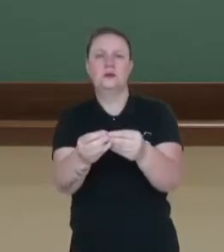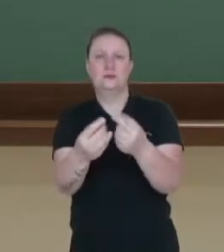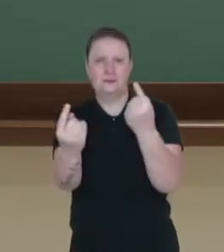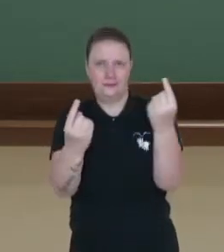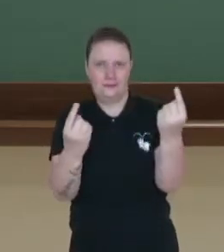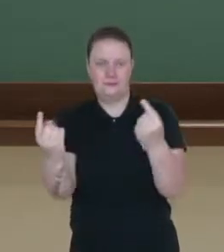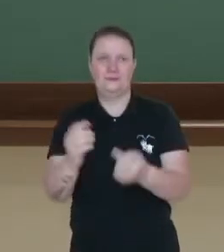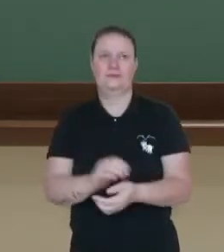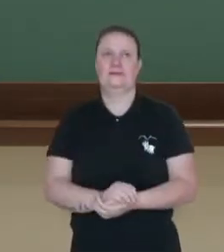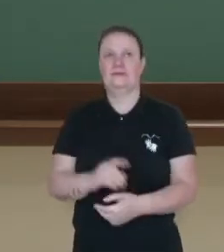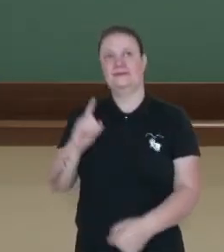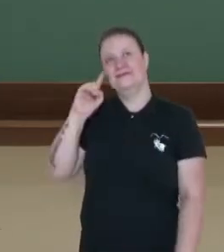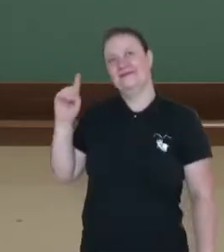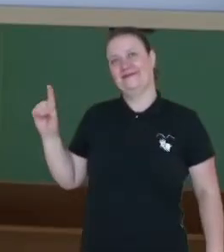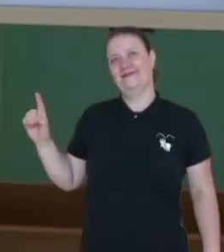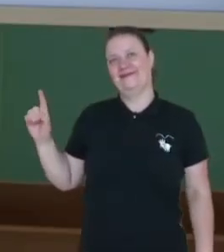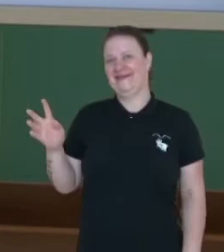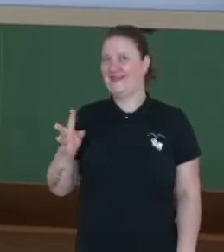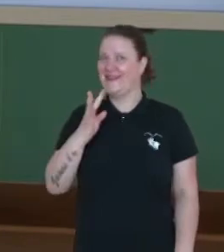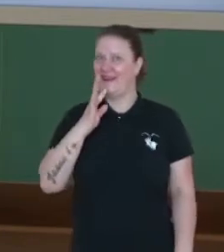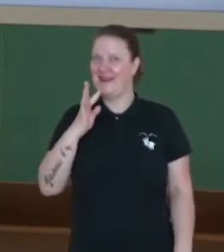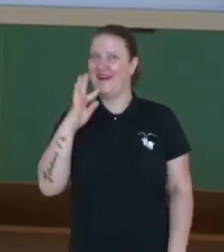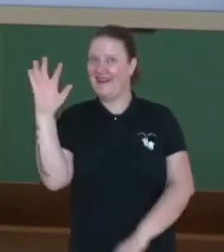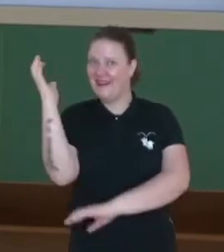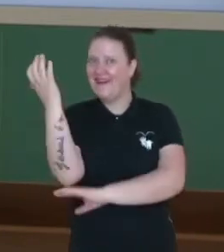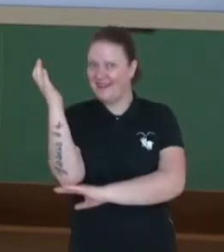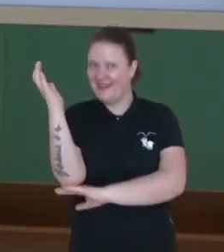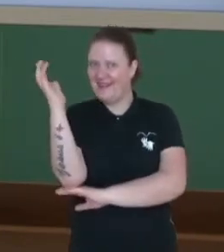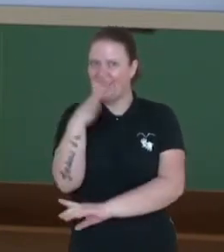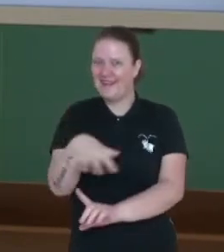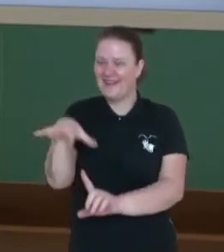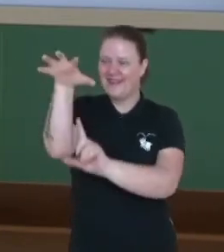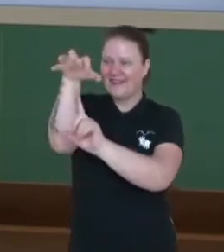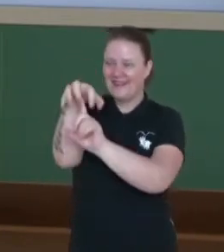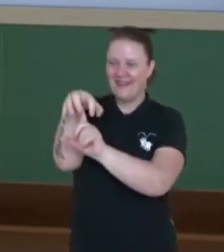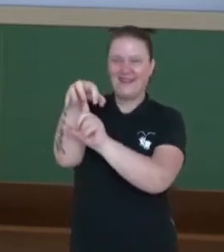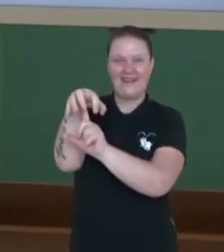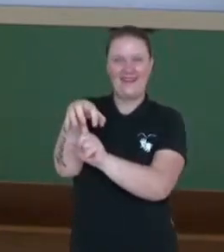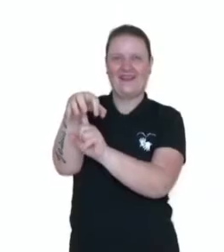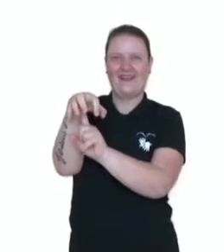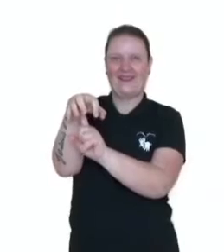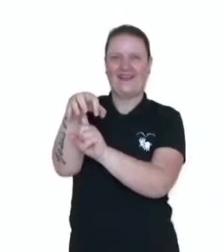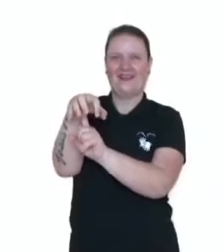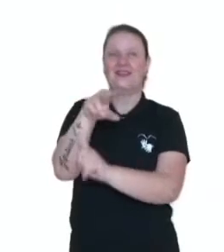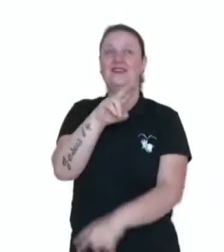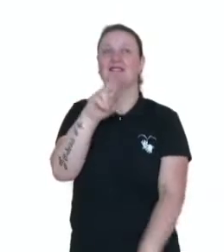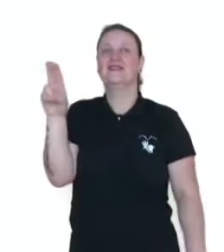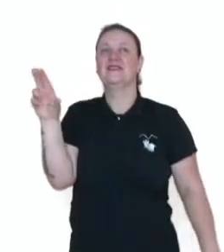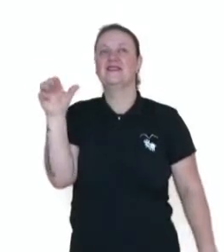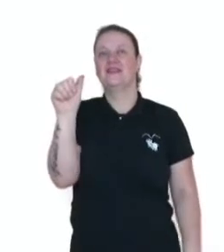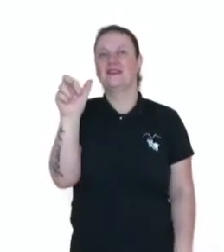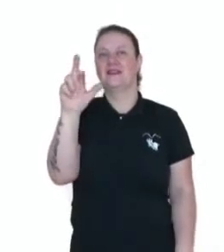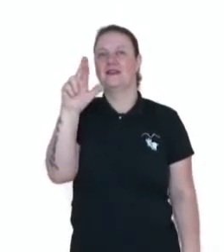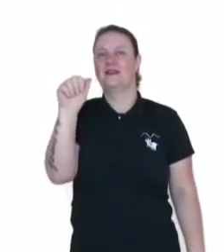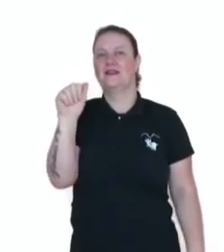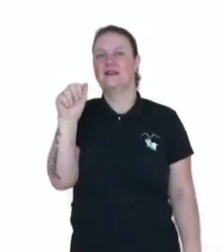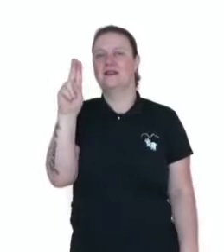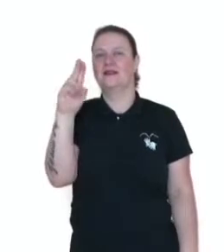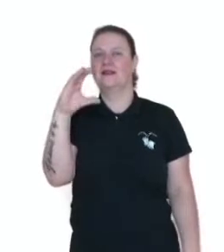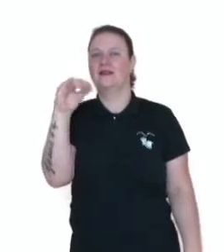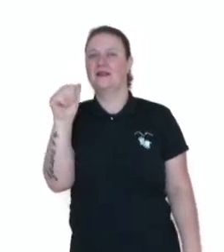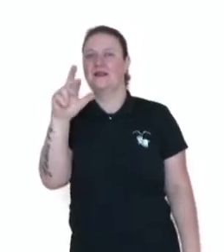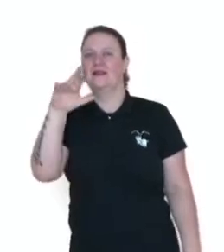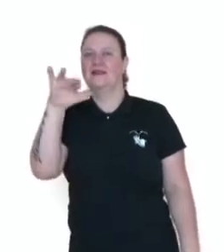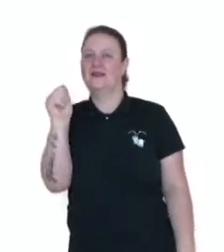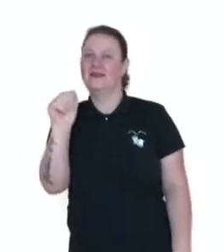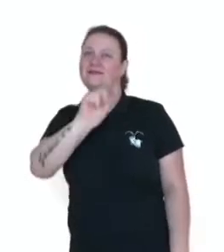Paraná. Então aqui, né, você conhece essa árvore ao lado, né, a araucária, né, ela é a árvore símbolo do Paraná,